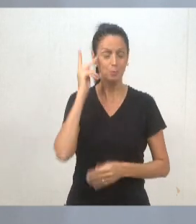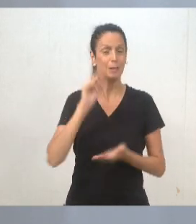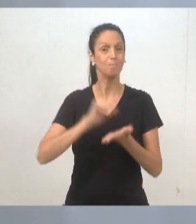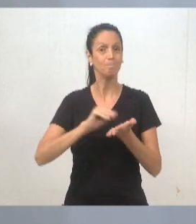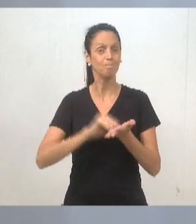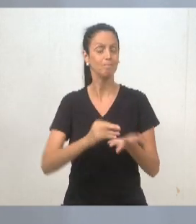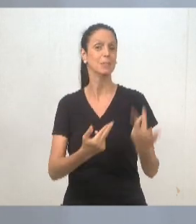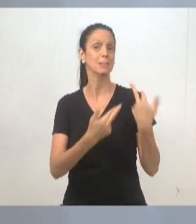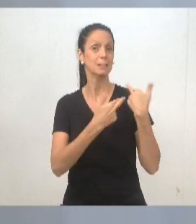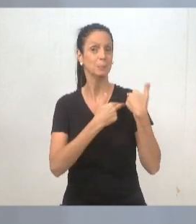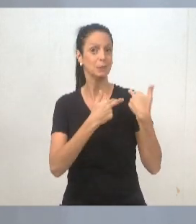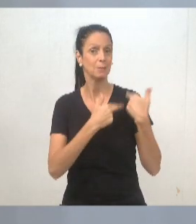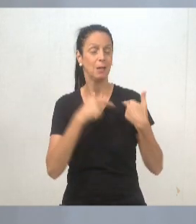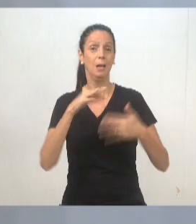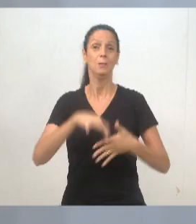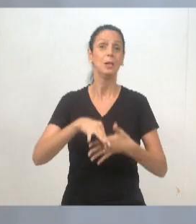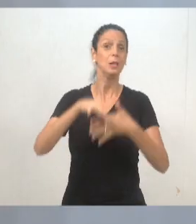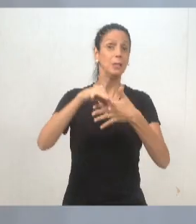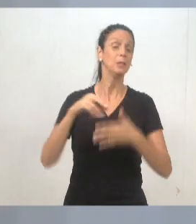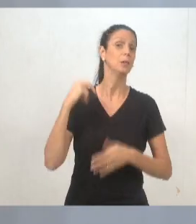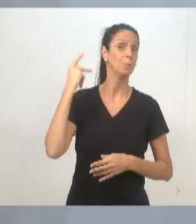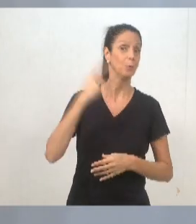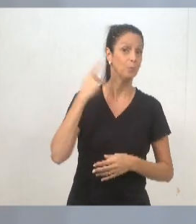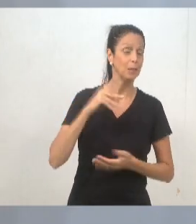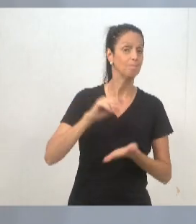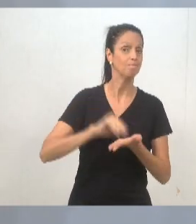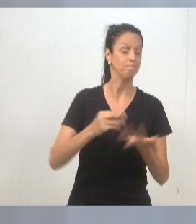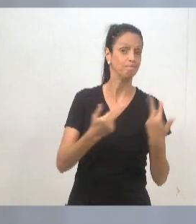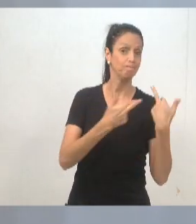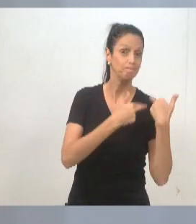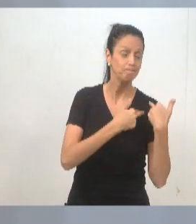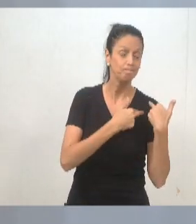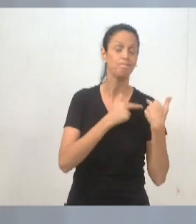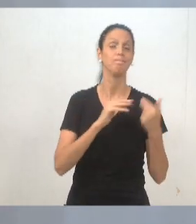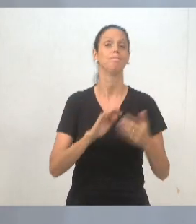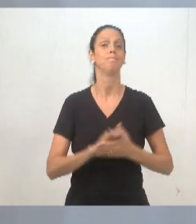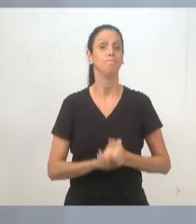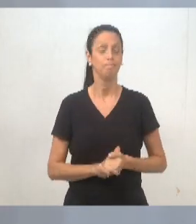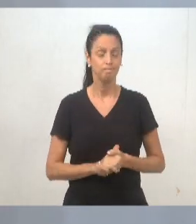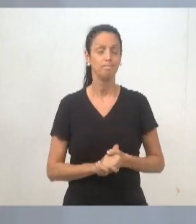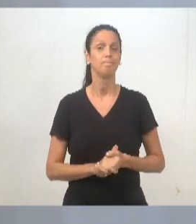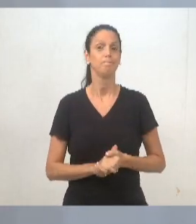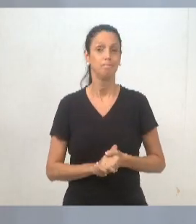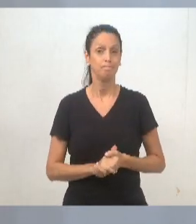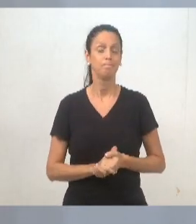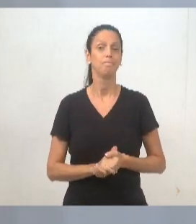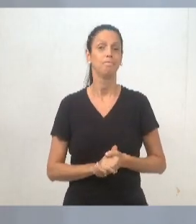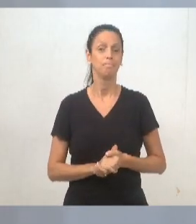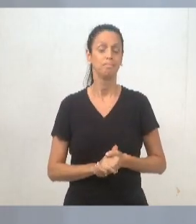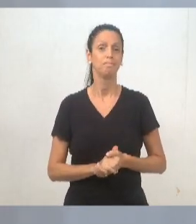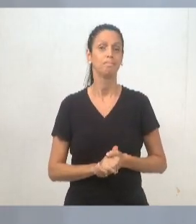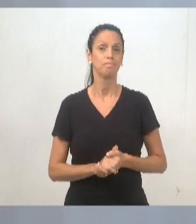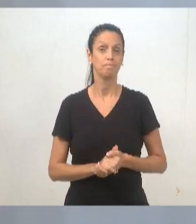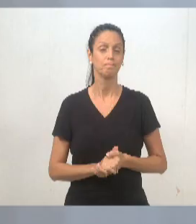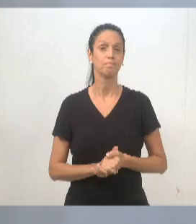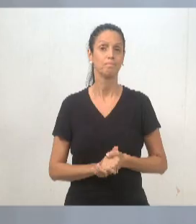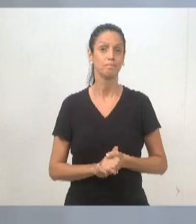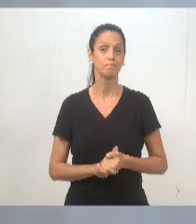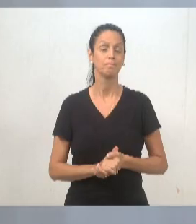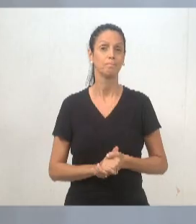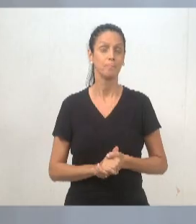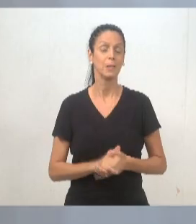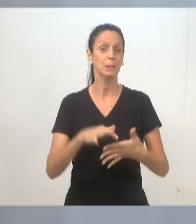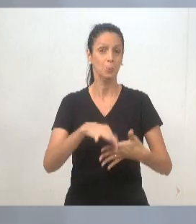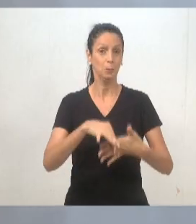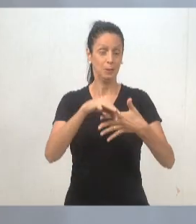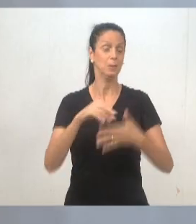líderes políticos, e é importante dizer que, sem nenhum tipo de valoração ao que é ser um líder